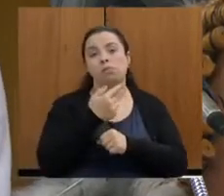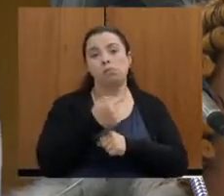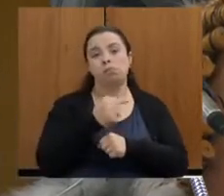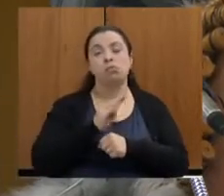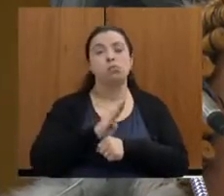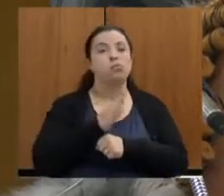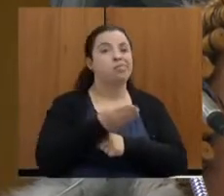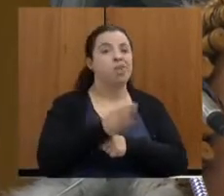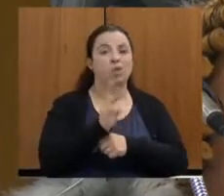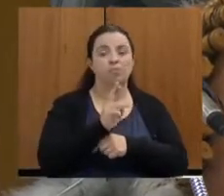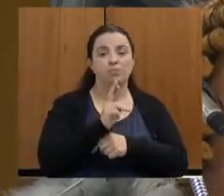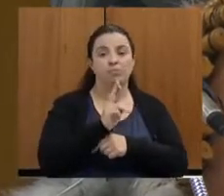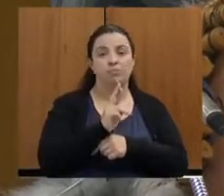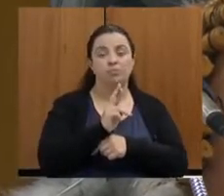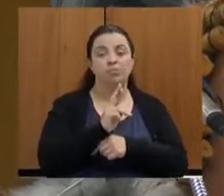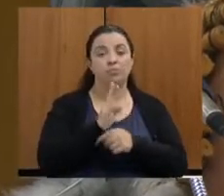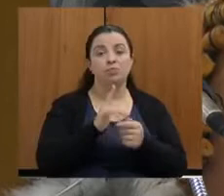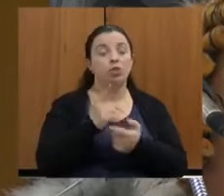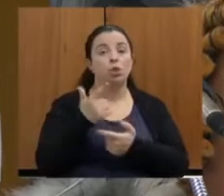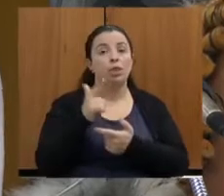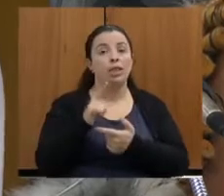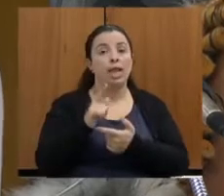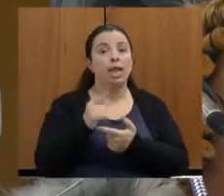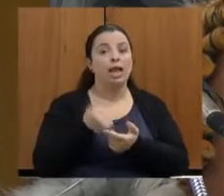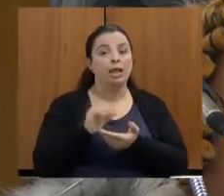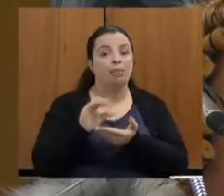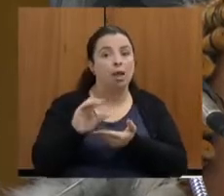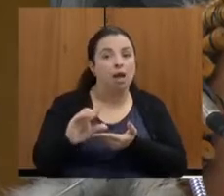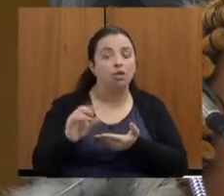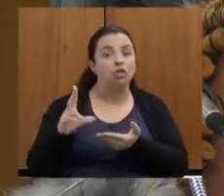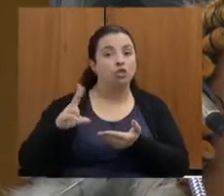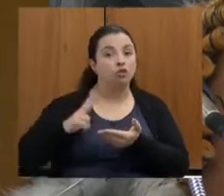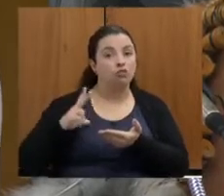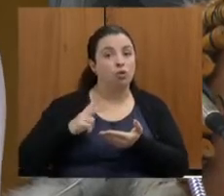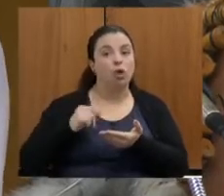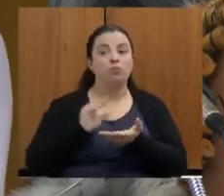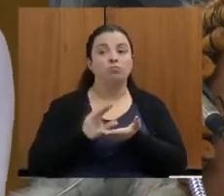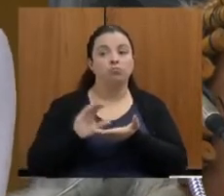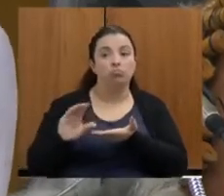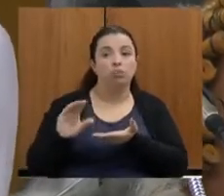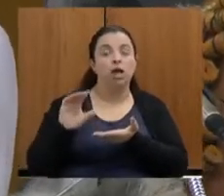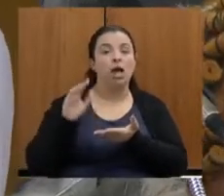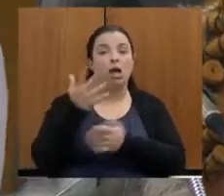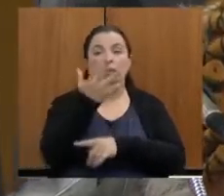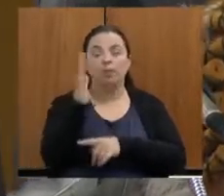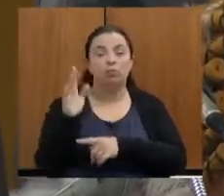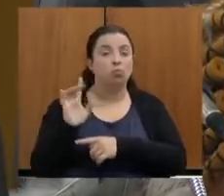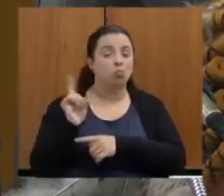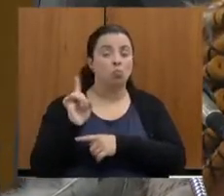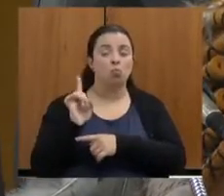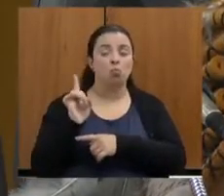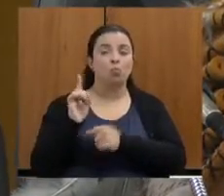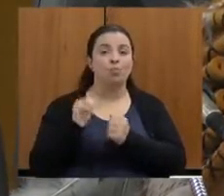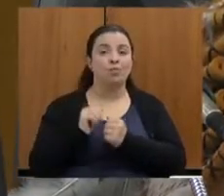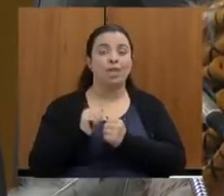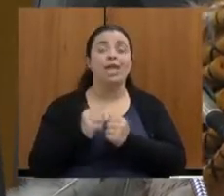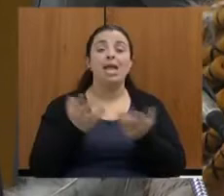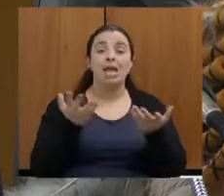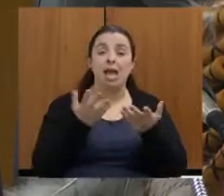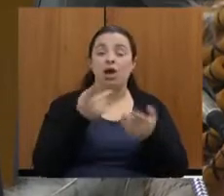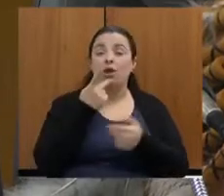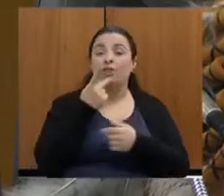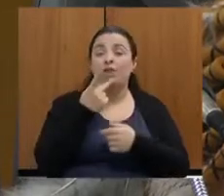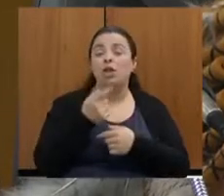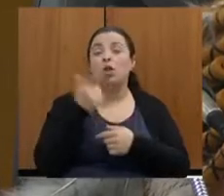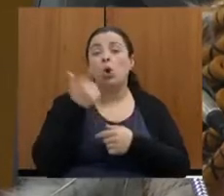a parte da indenização individual sem a parte ainda da indenização ambiental e agora estão falando numa precificação do maior